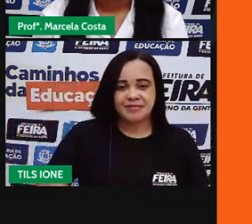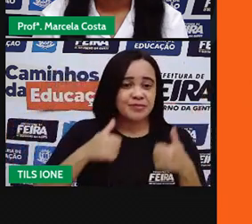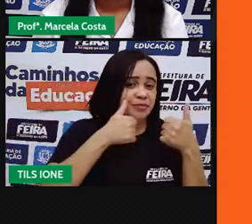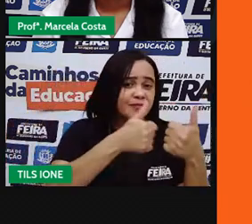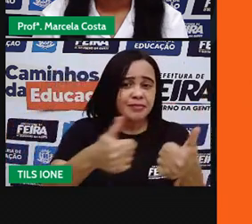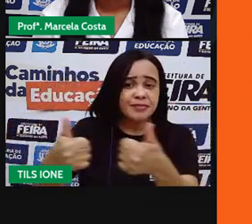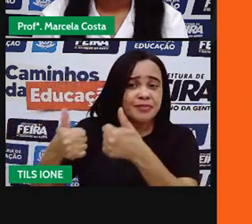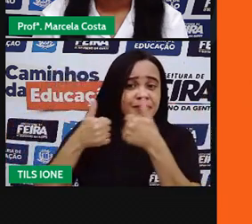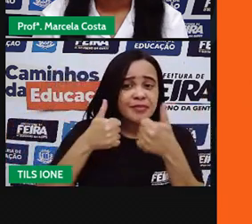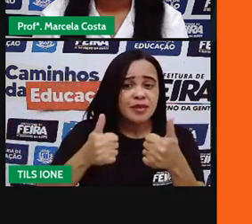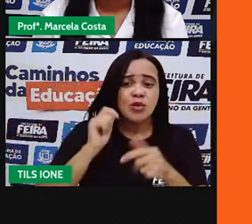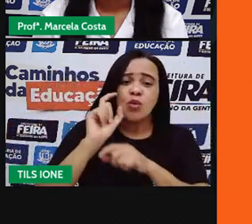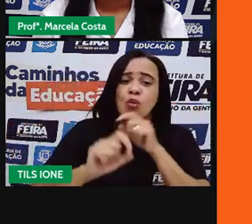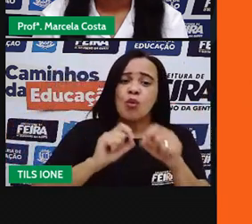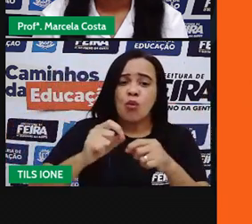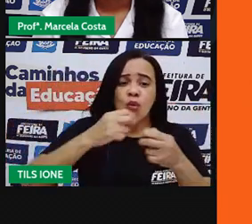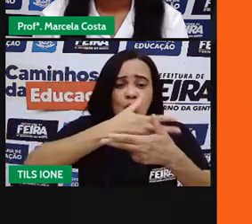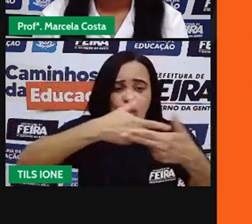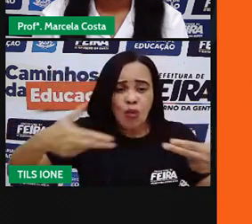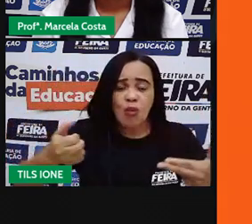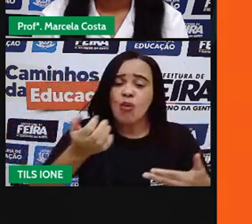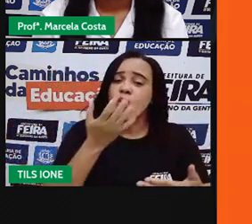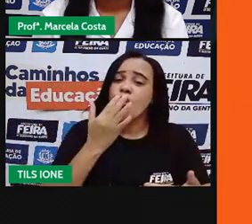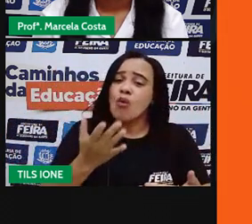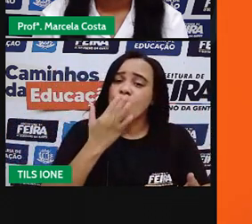Tudo bem ter uma cor diferente.